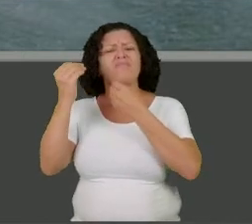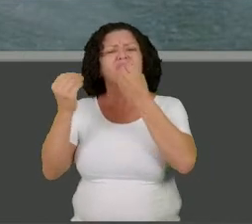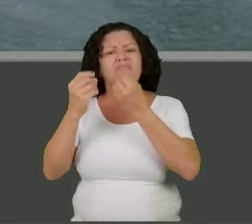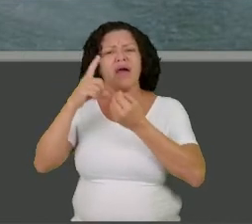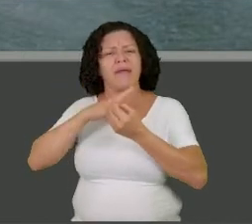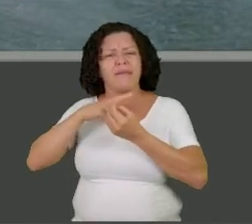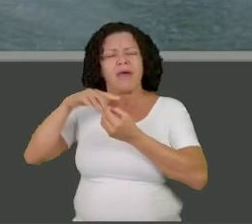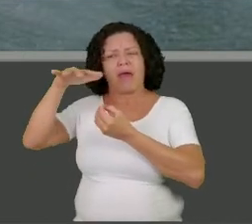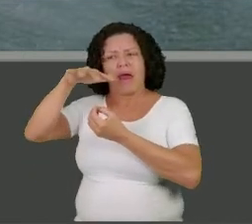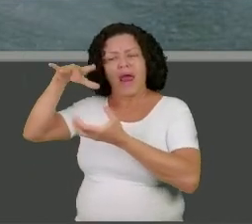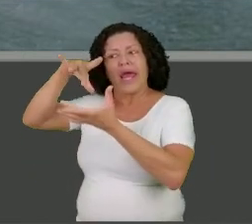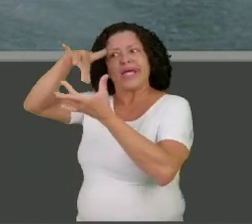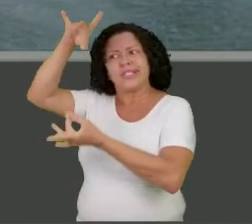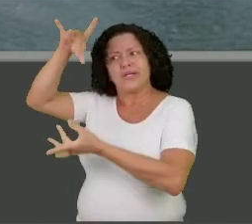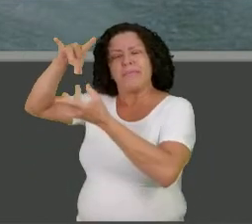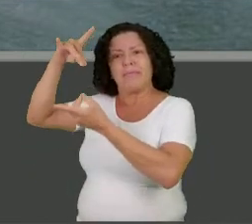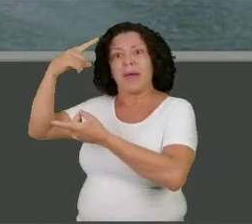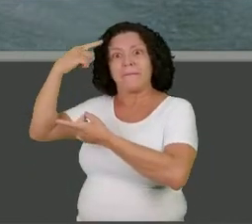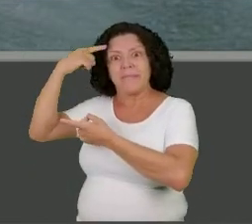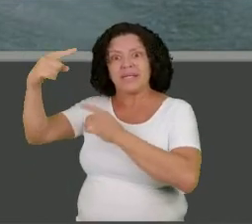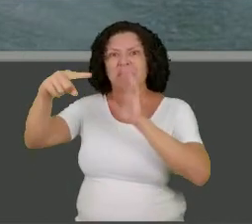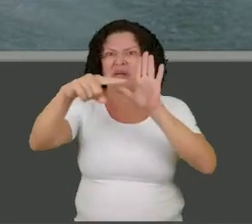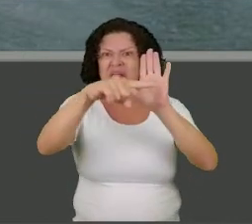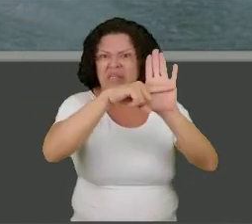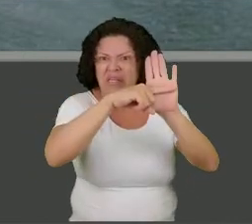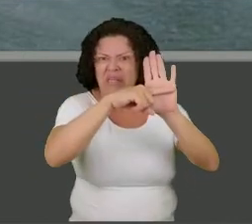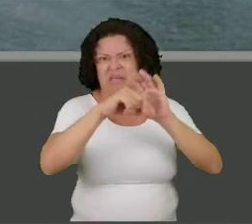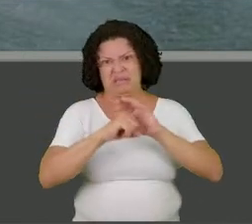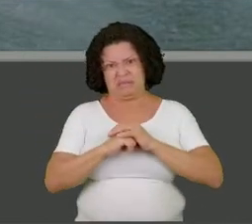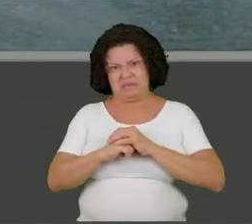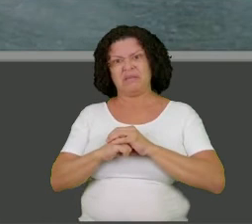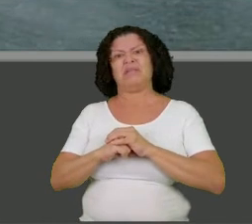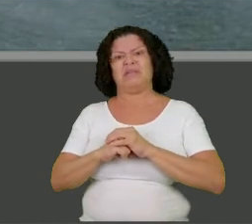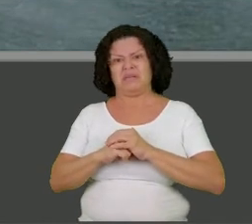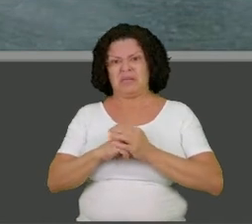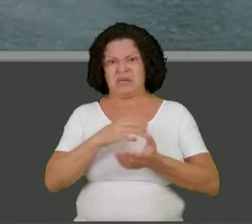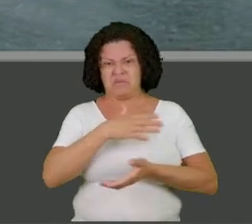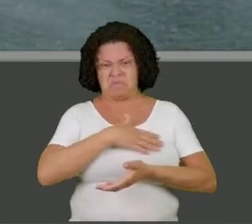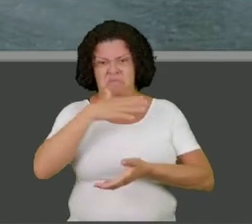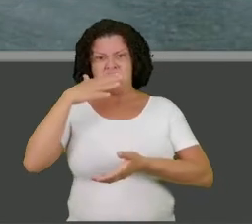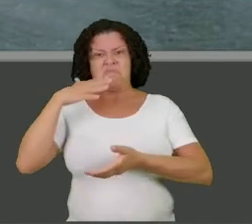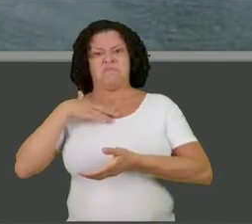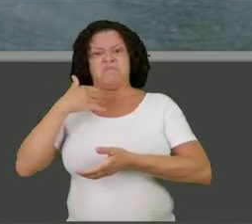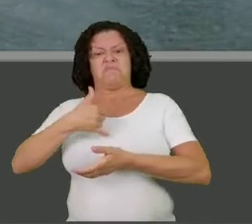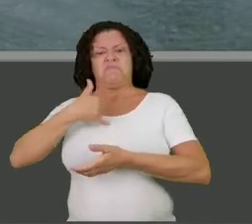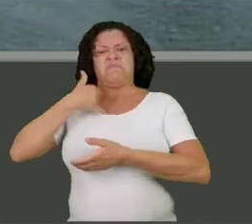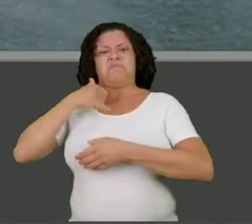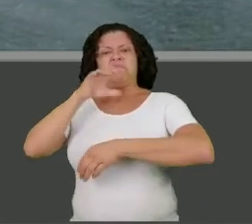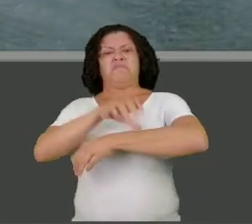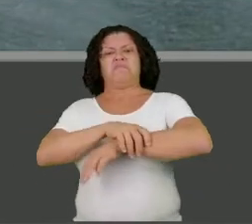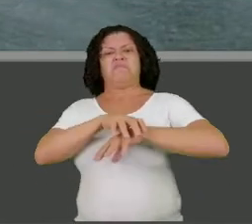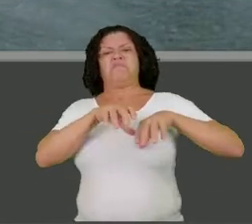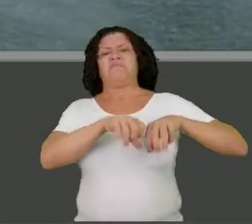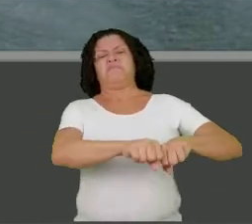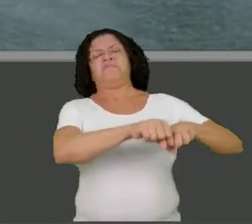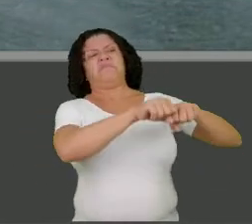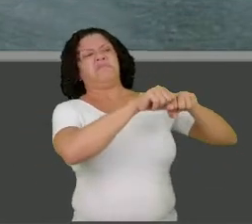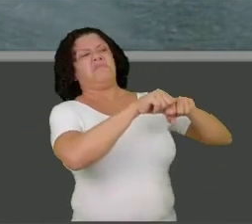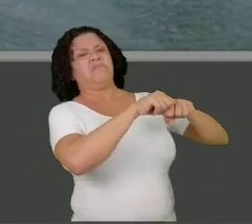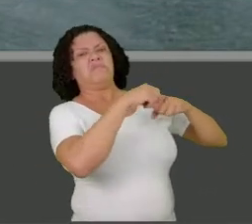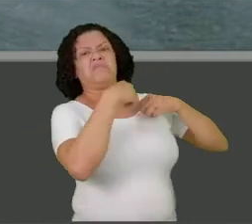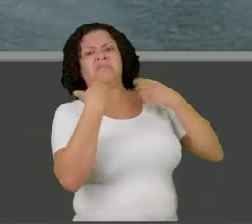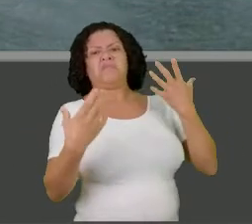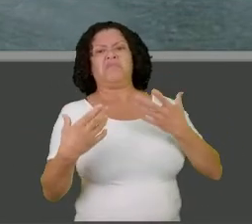um ambiente onde se reúnem espíritos com pensamentos negativos, né, com egoísmo,